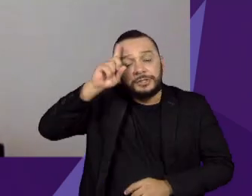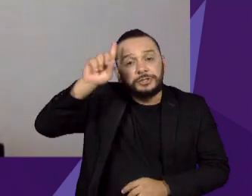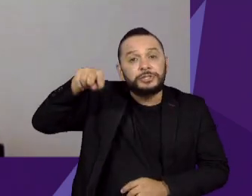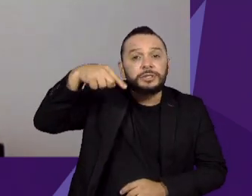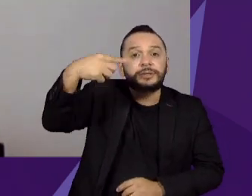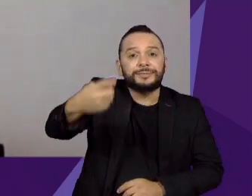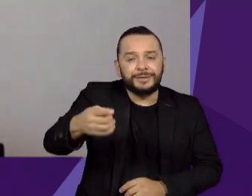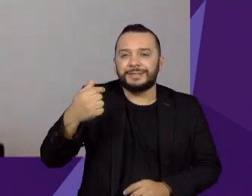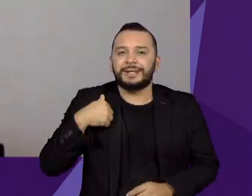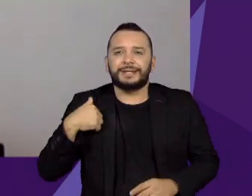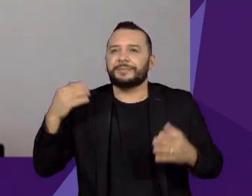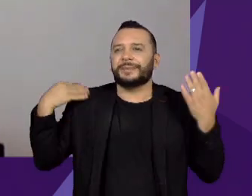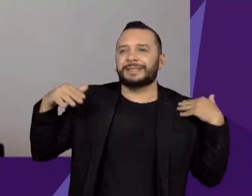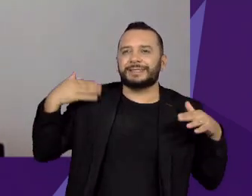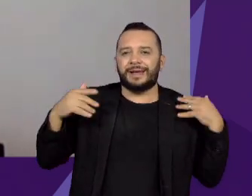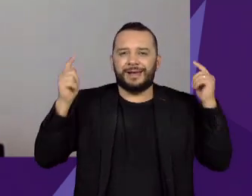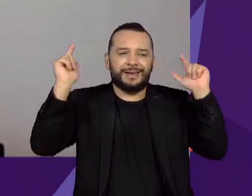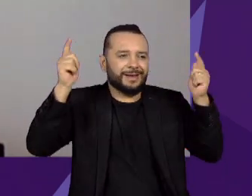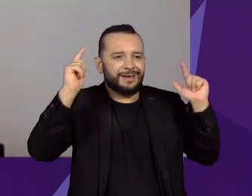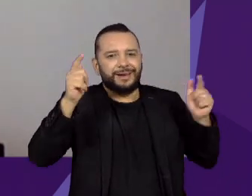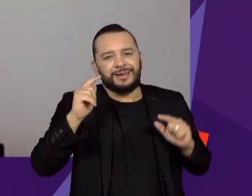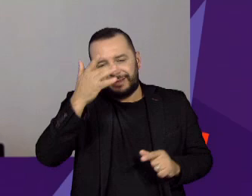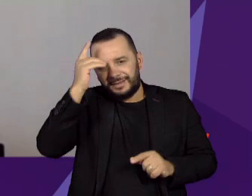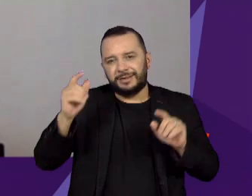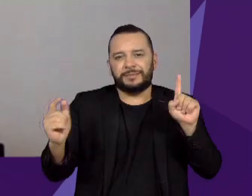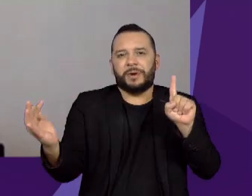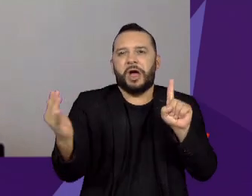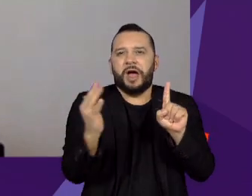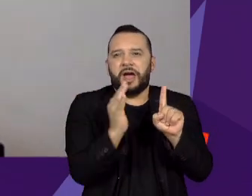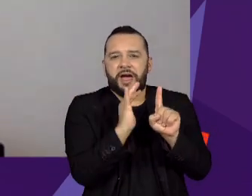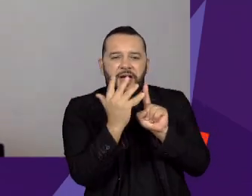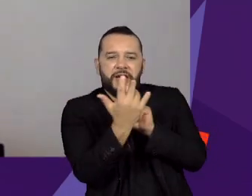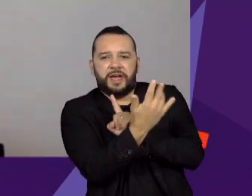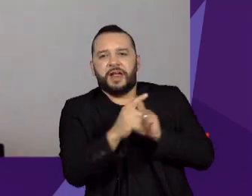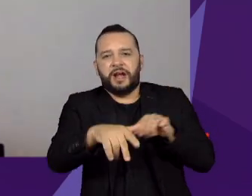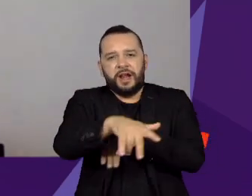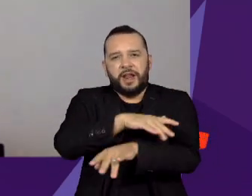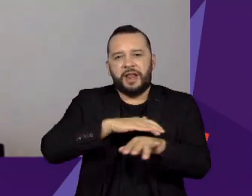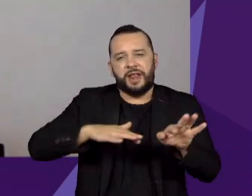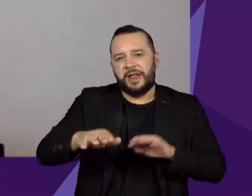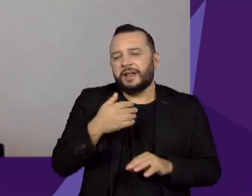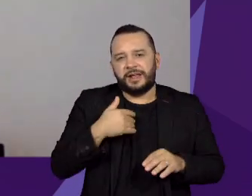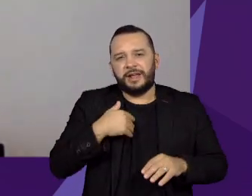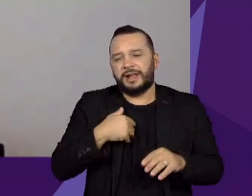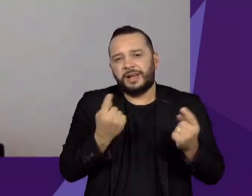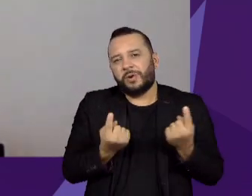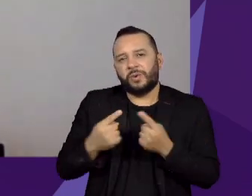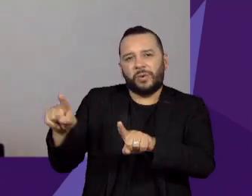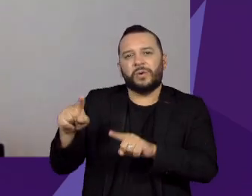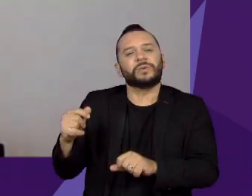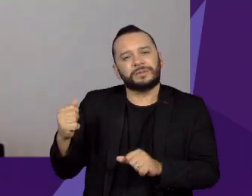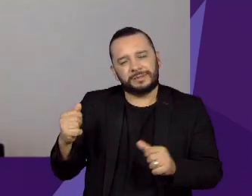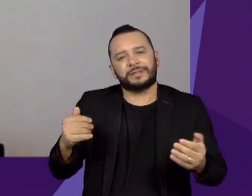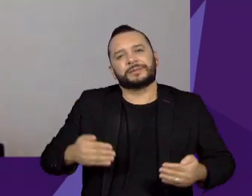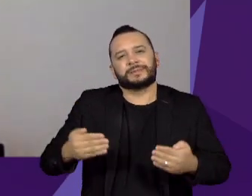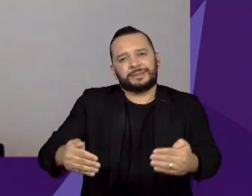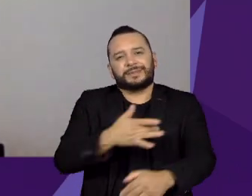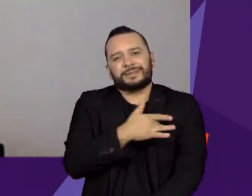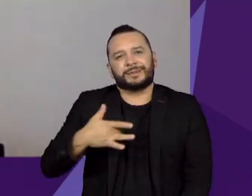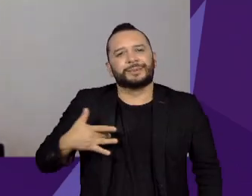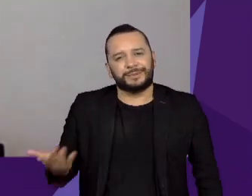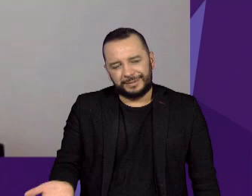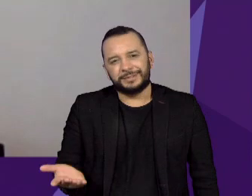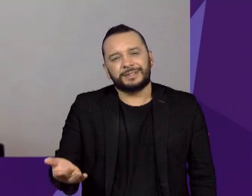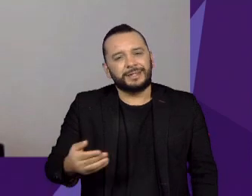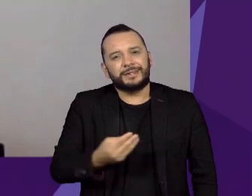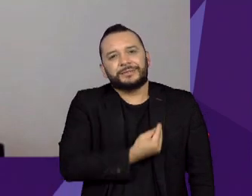ele saía, provocava aglomeração, dava declaração contrária ao Ministério da Saúde, era muito confuso. Ele faz